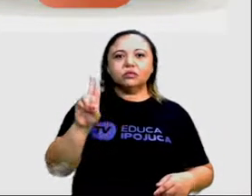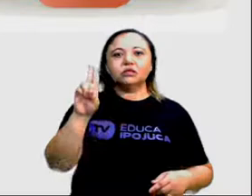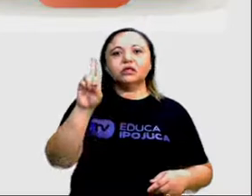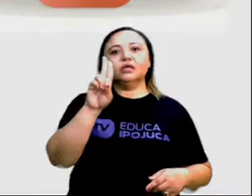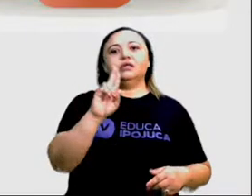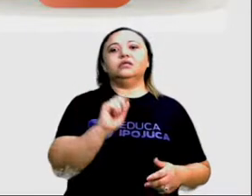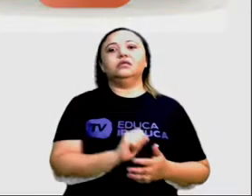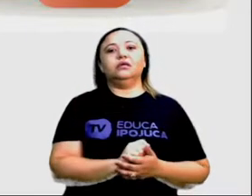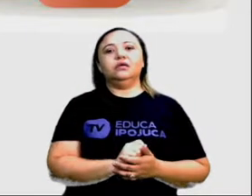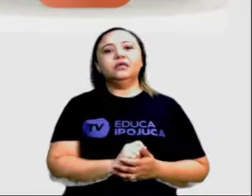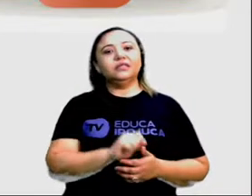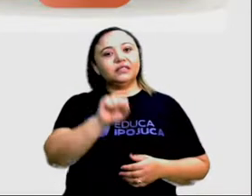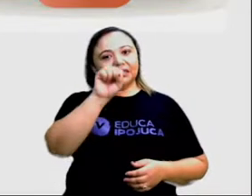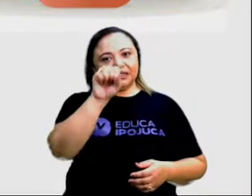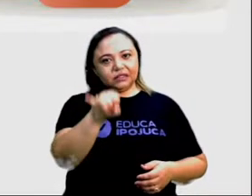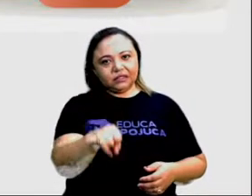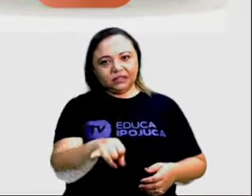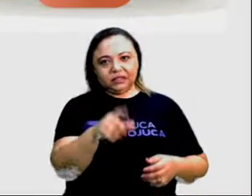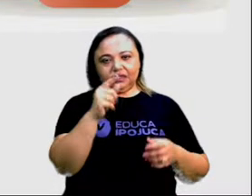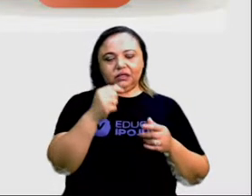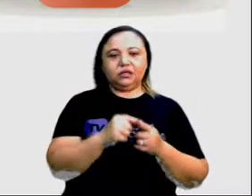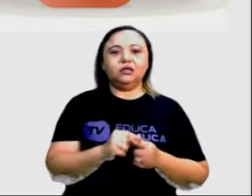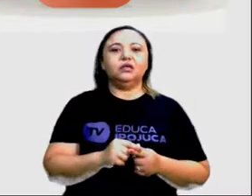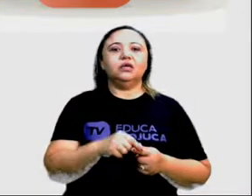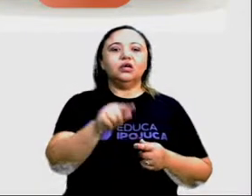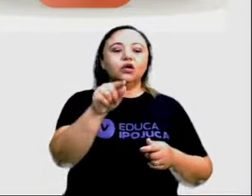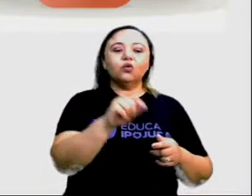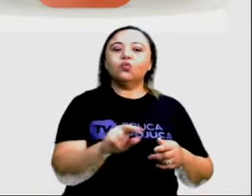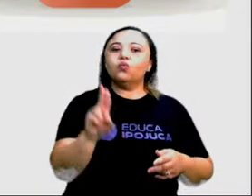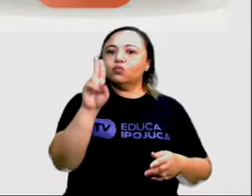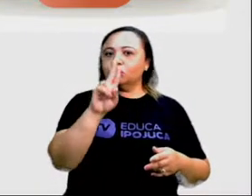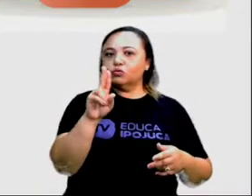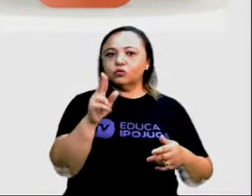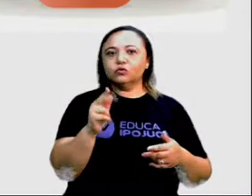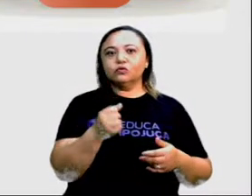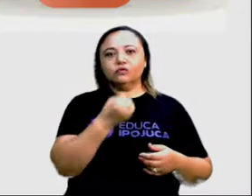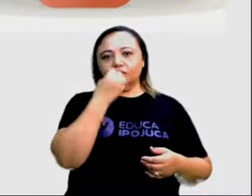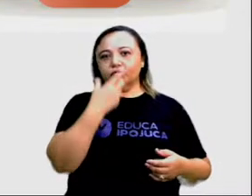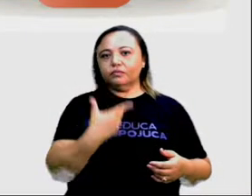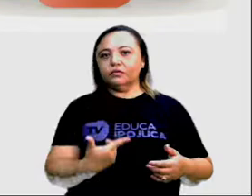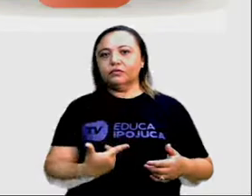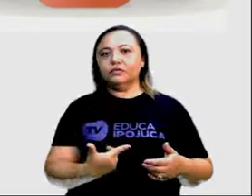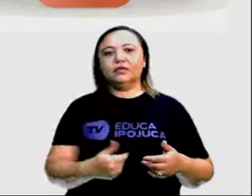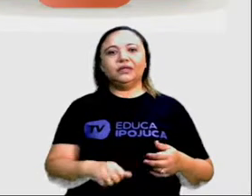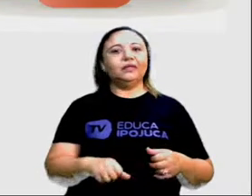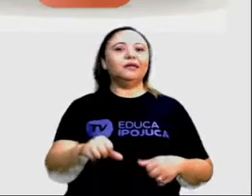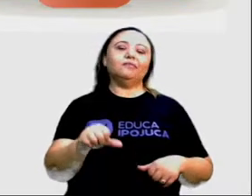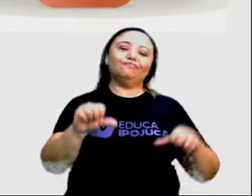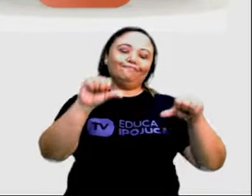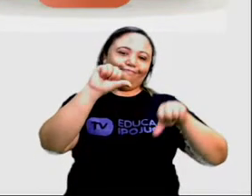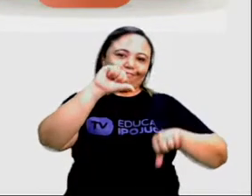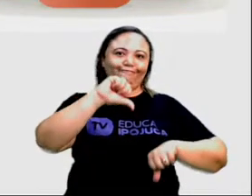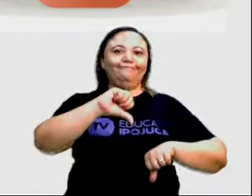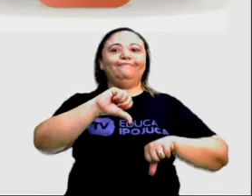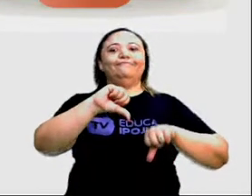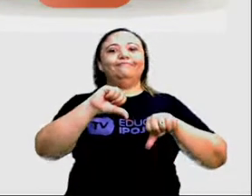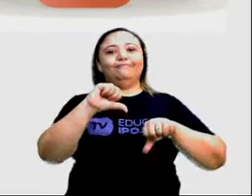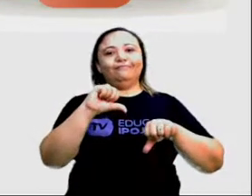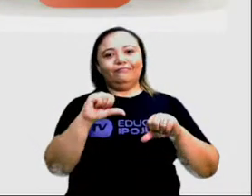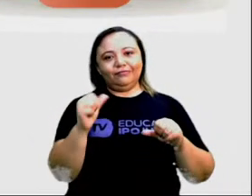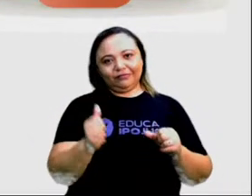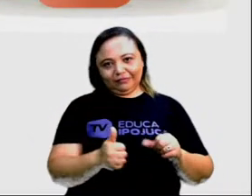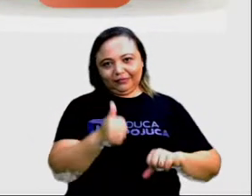consigo consequências tanto positivas quanto negativas. O ato de consumir afeta não